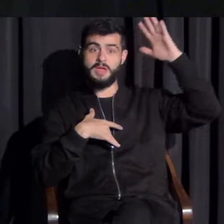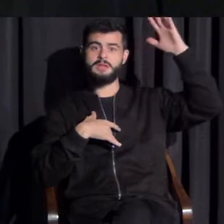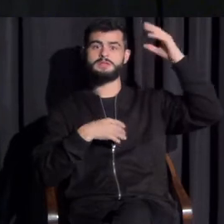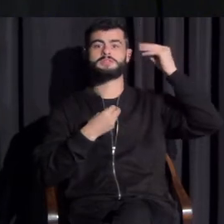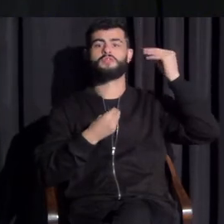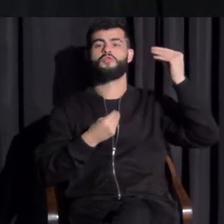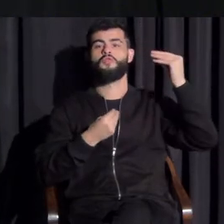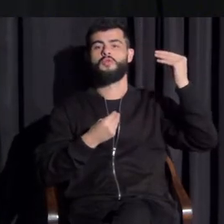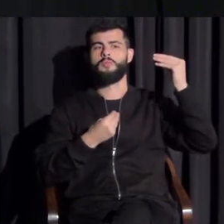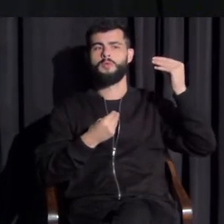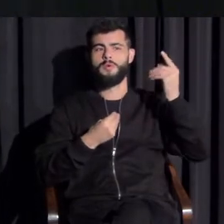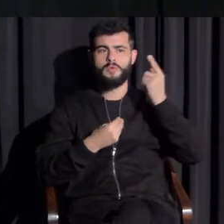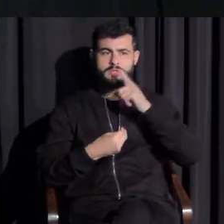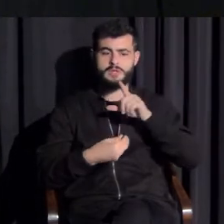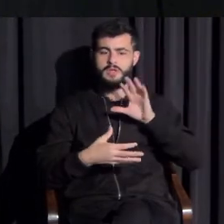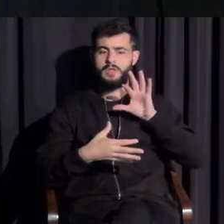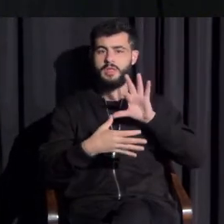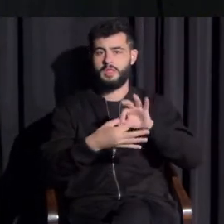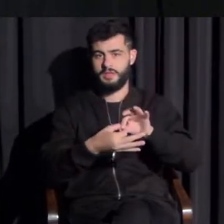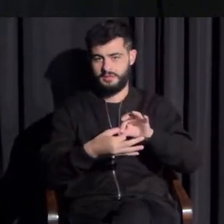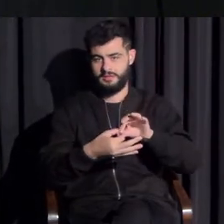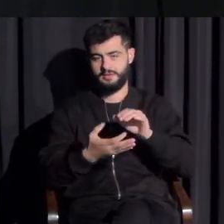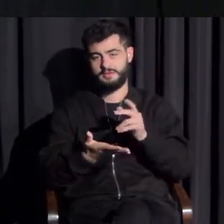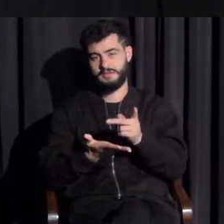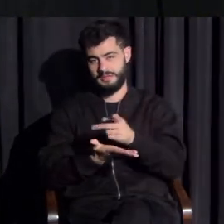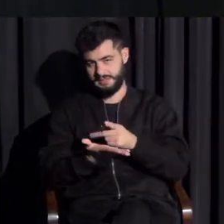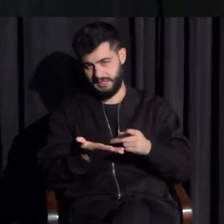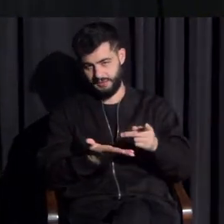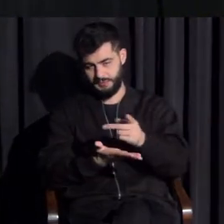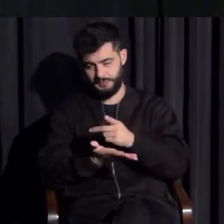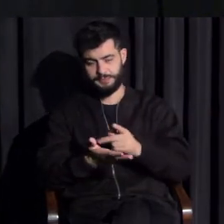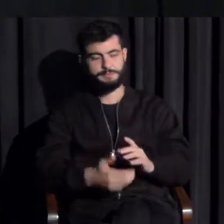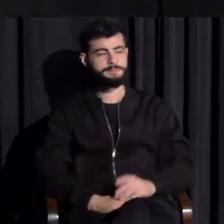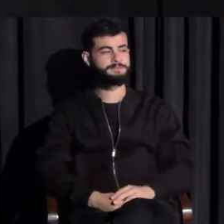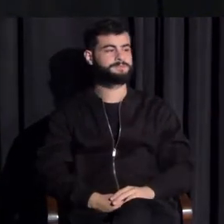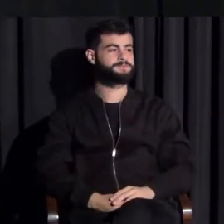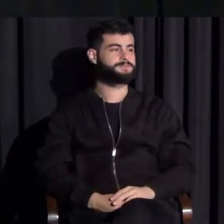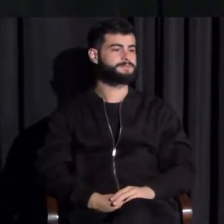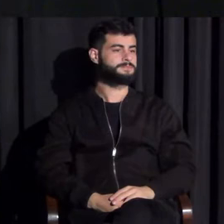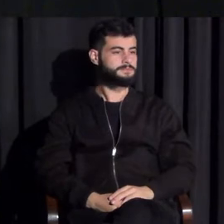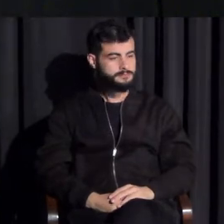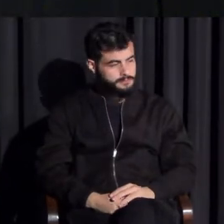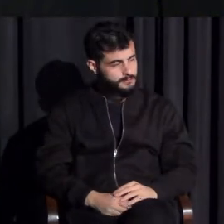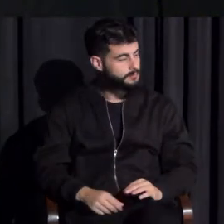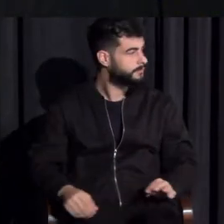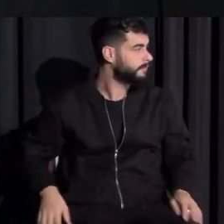gente dialoga com esses desenhos. Ao fazê-los,